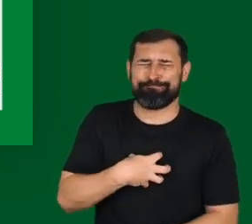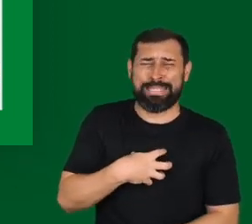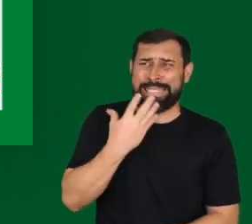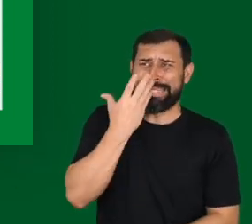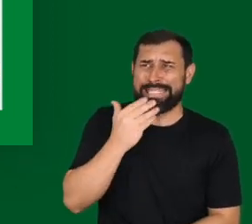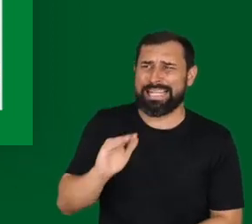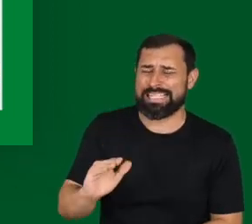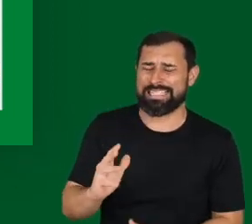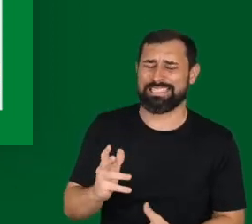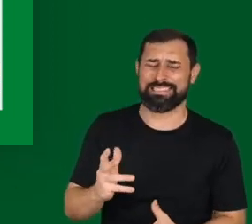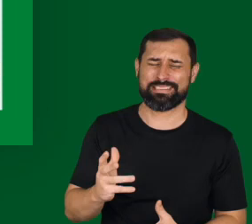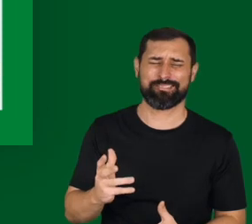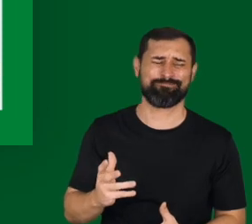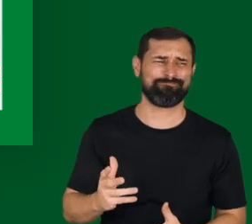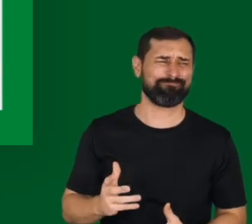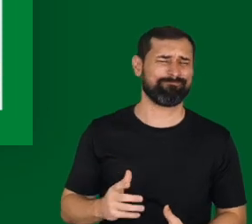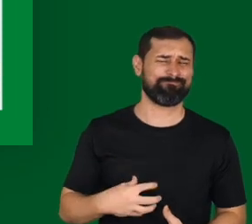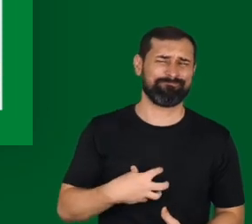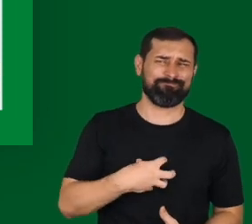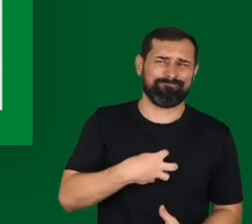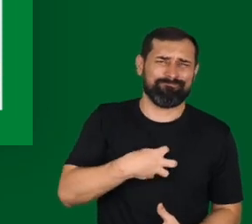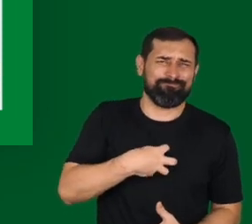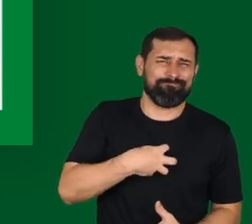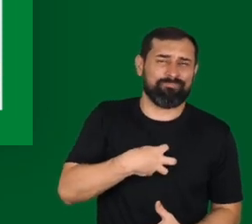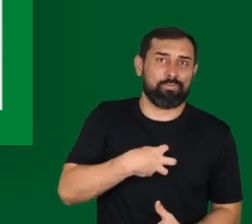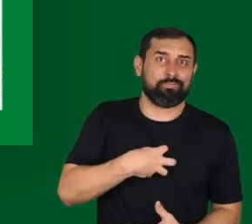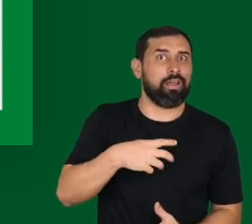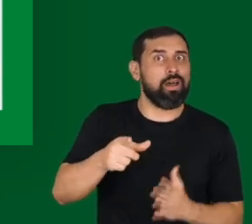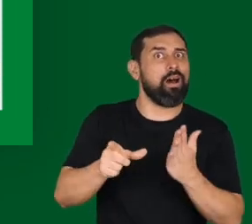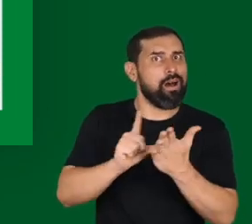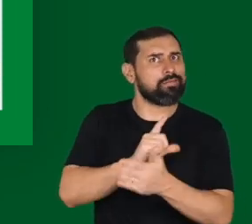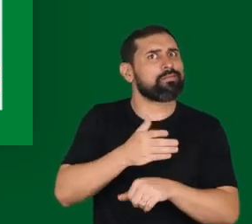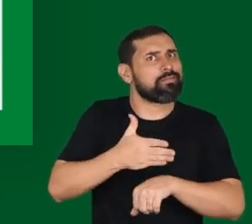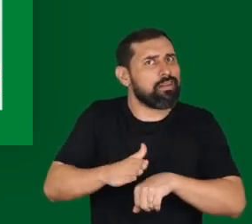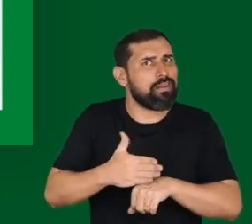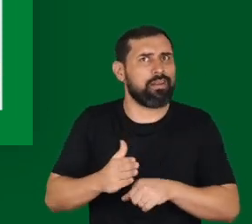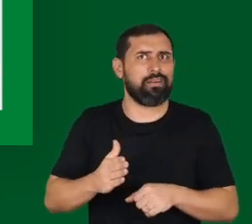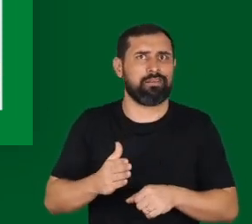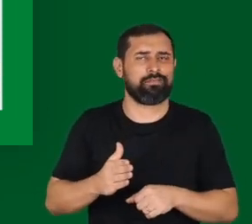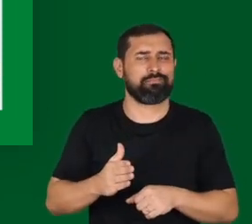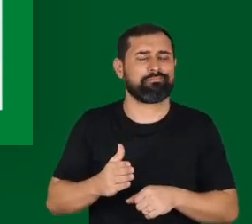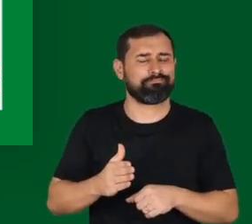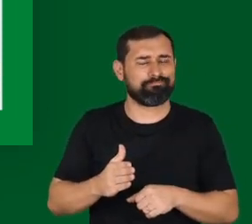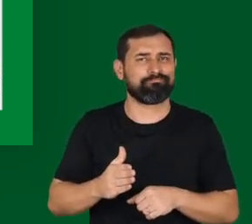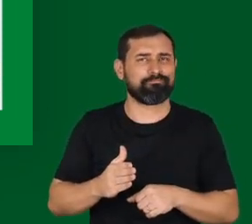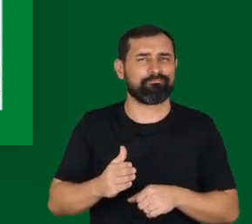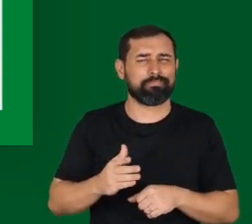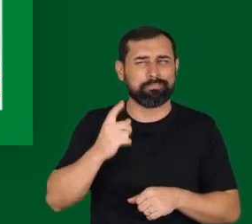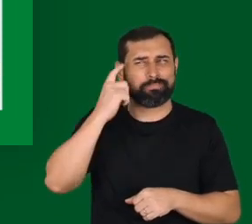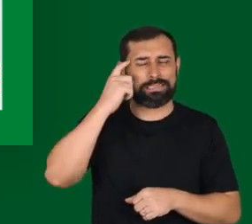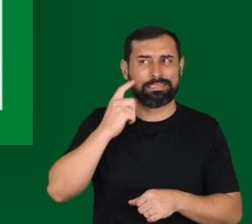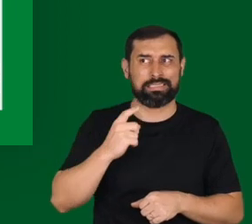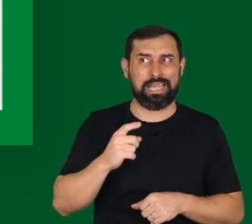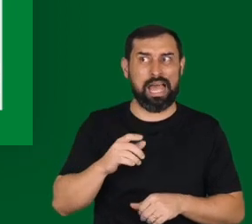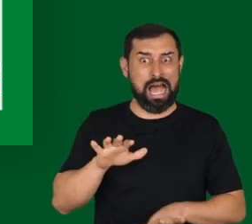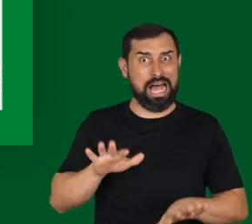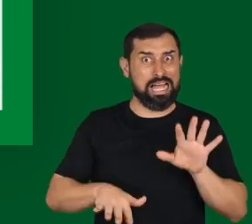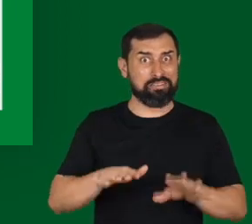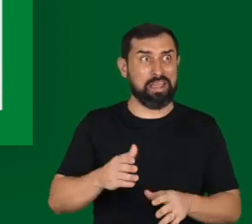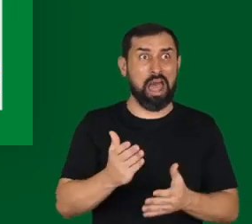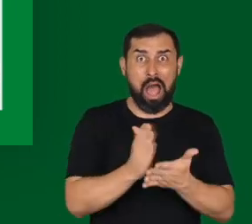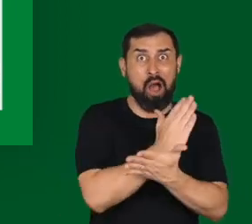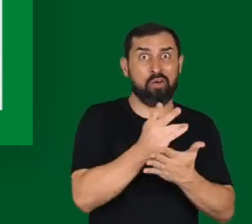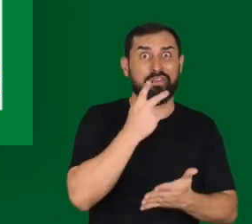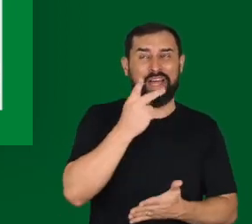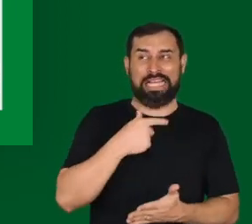atender esse tipo de criança, esse tipo de vítima, né, se tratando em pediatria. Então, a gente tem que se preparar. A gente ouve muito